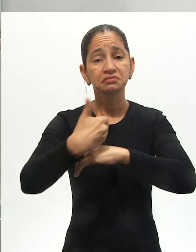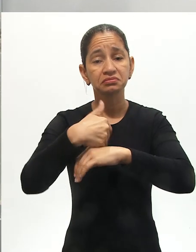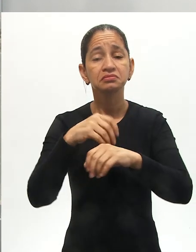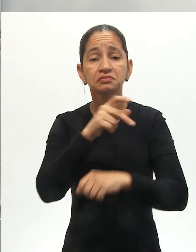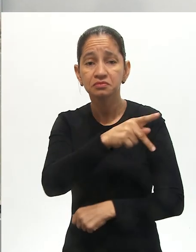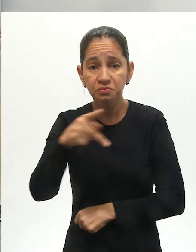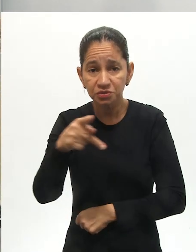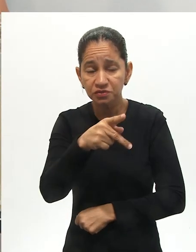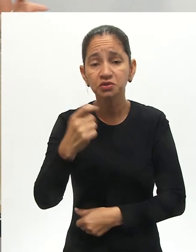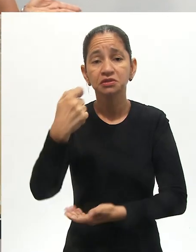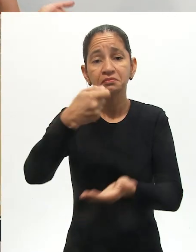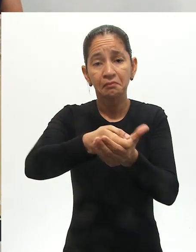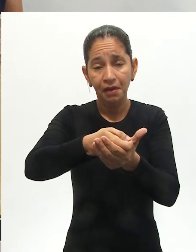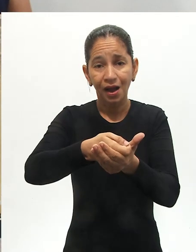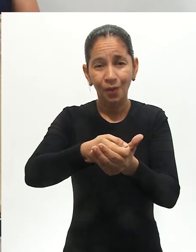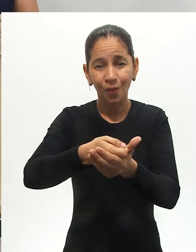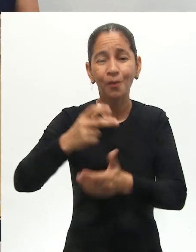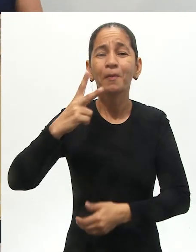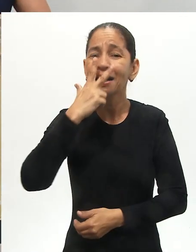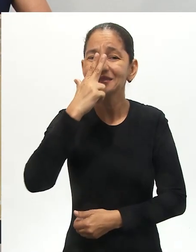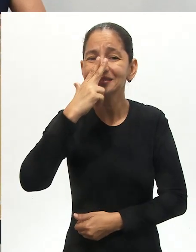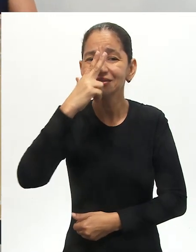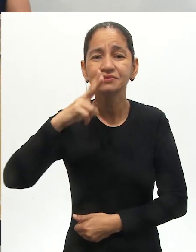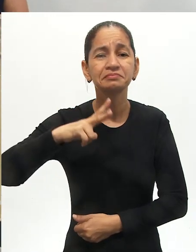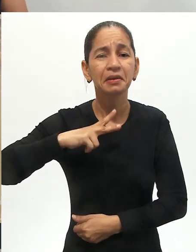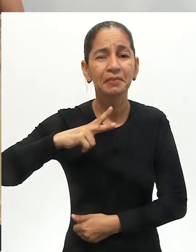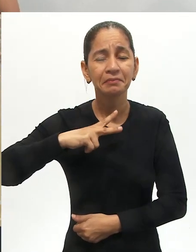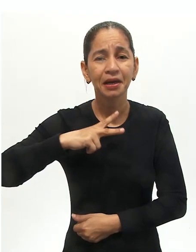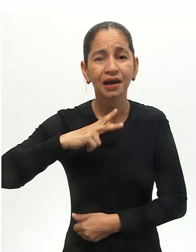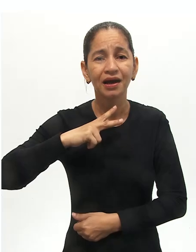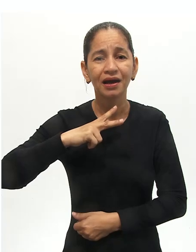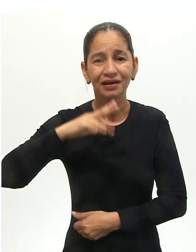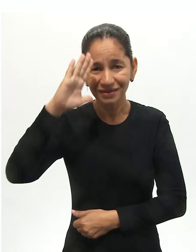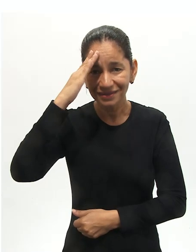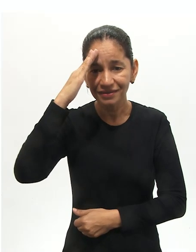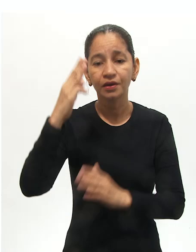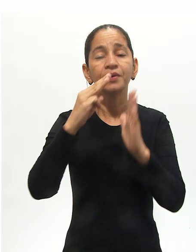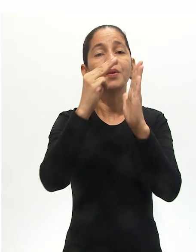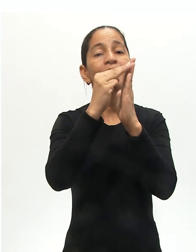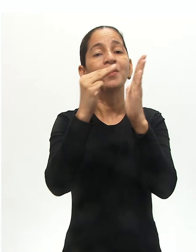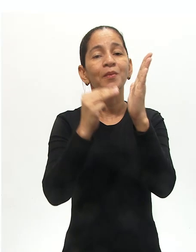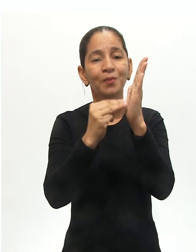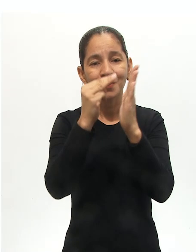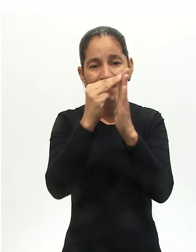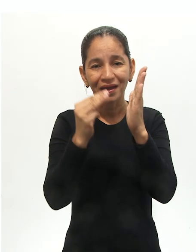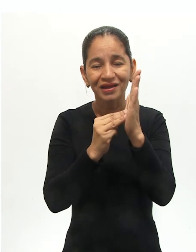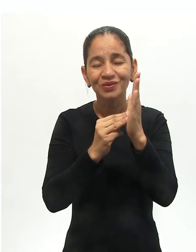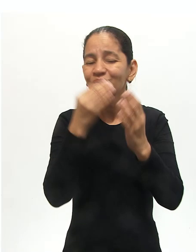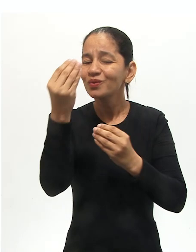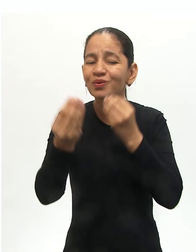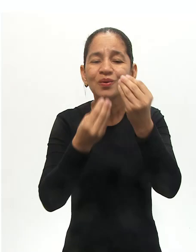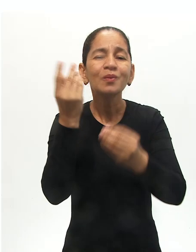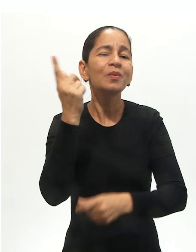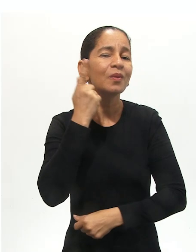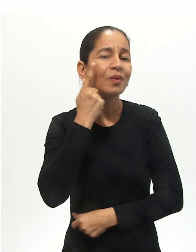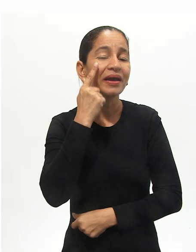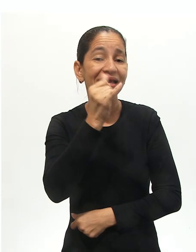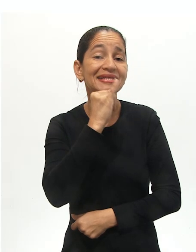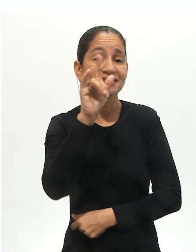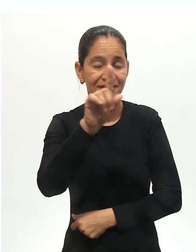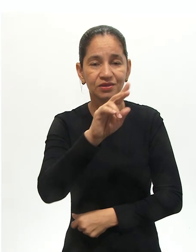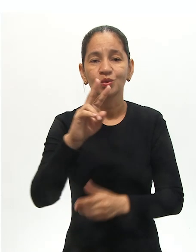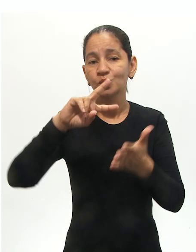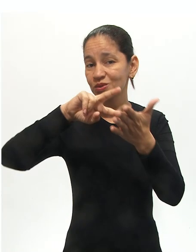com professores pagos pela coroa portuguesa. O método mútuo. Nesse contexto,